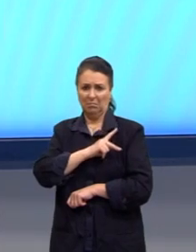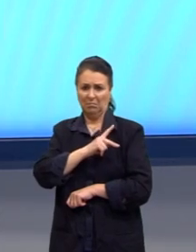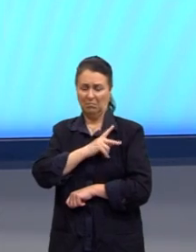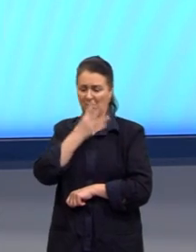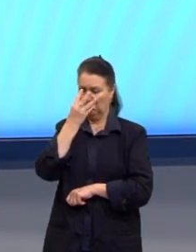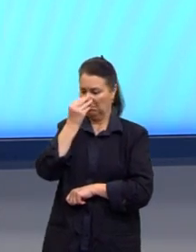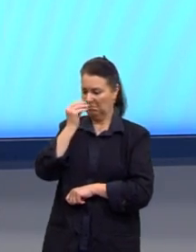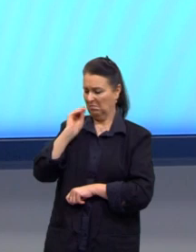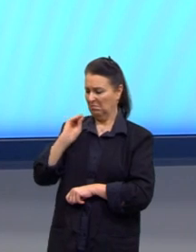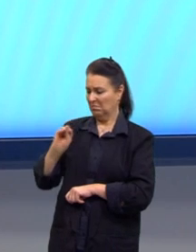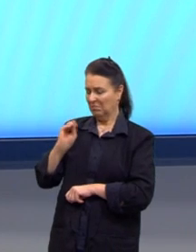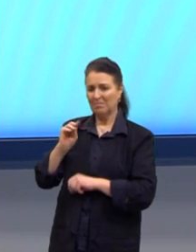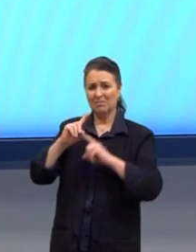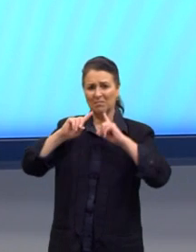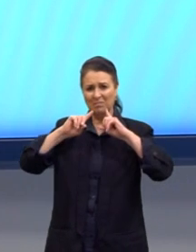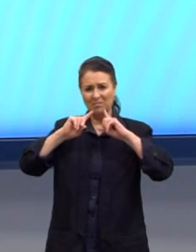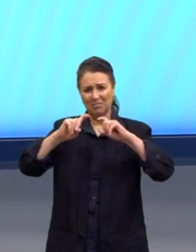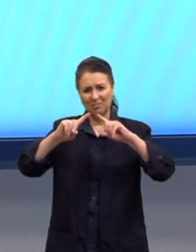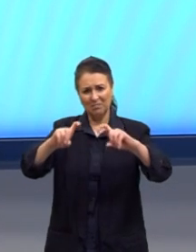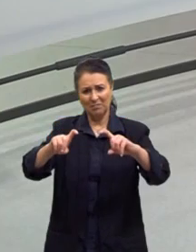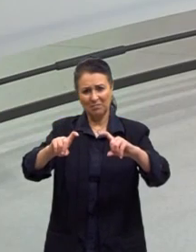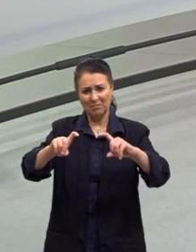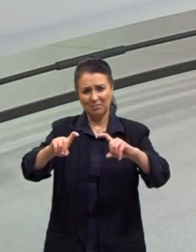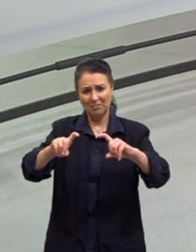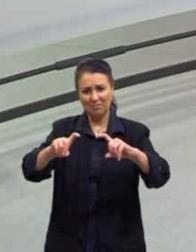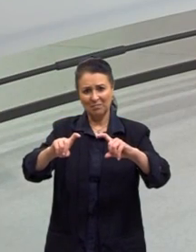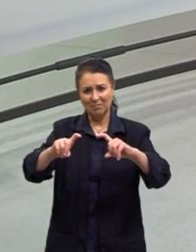crítica ok